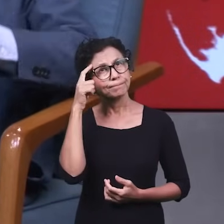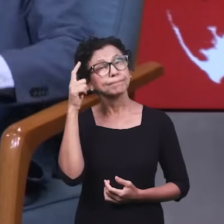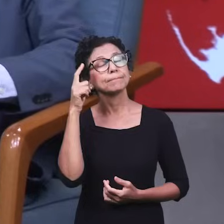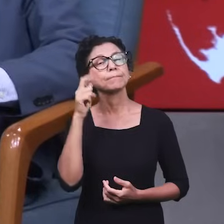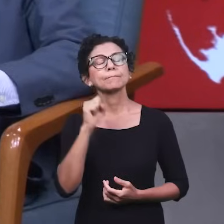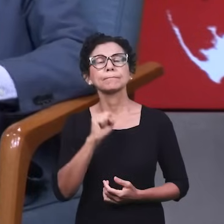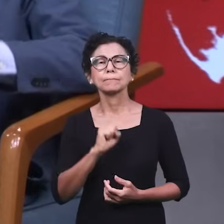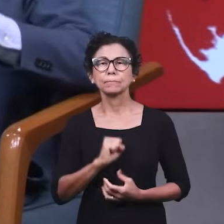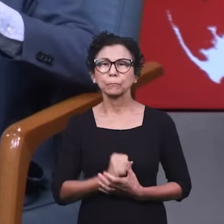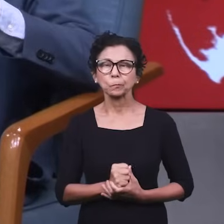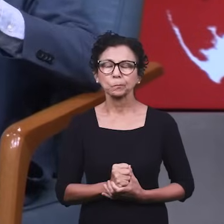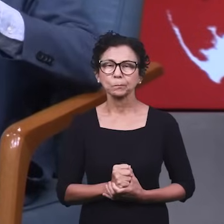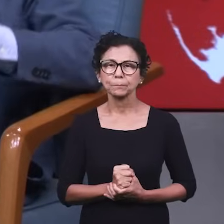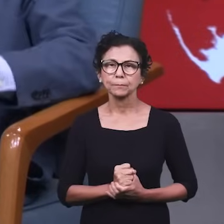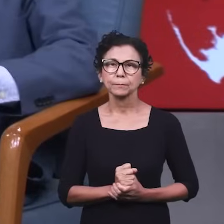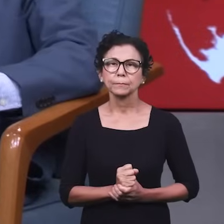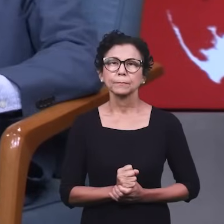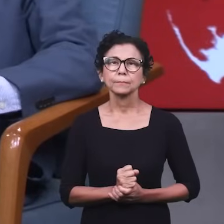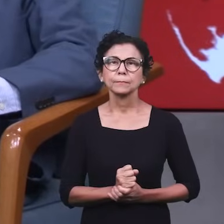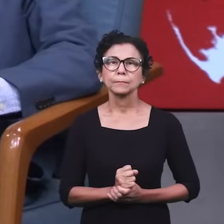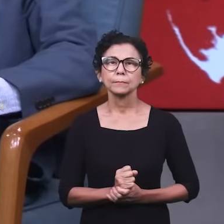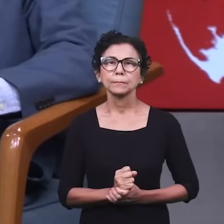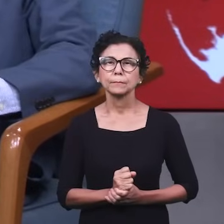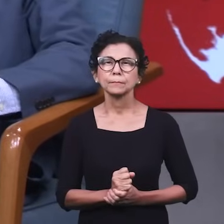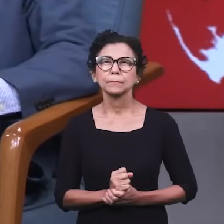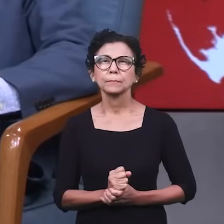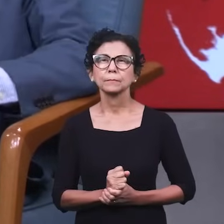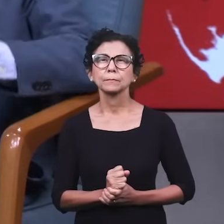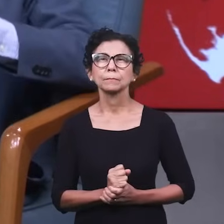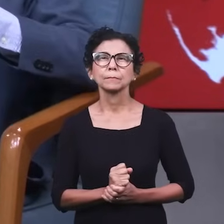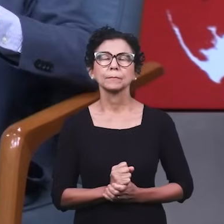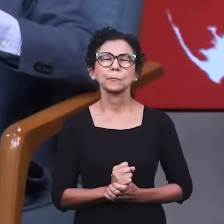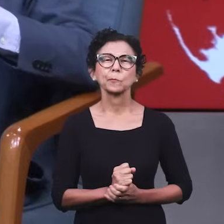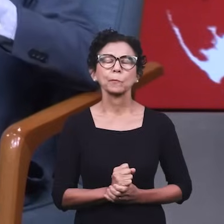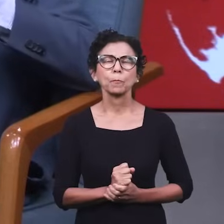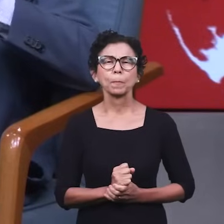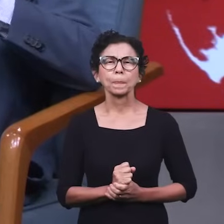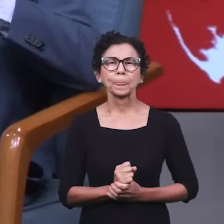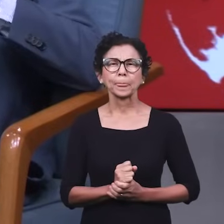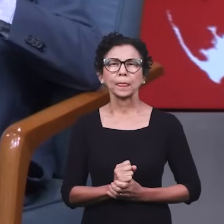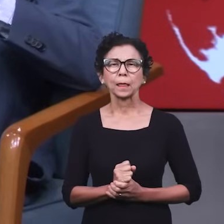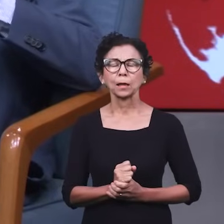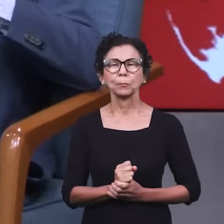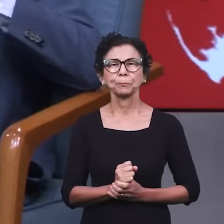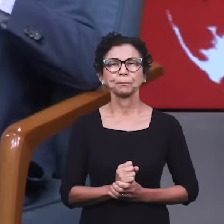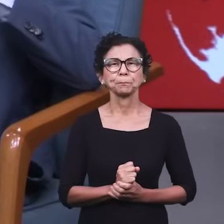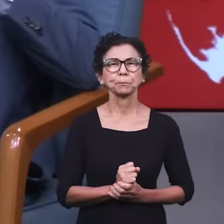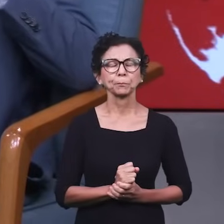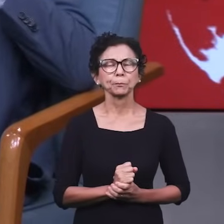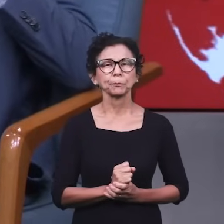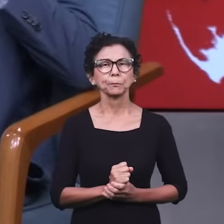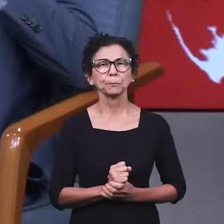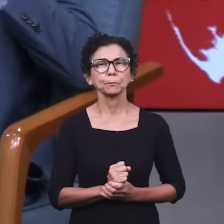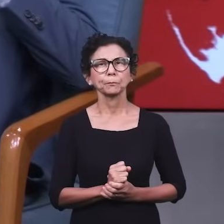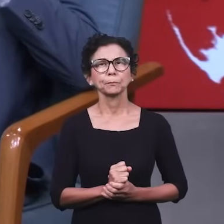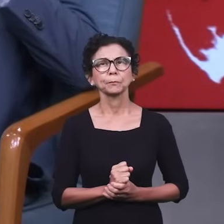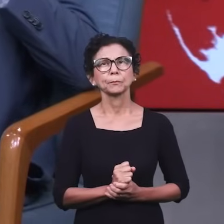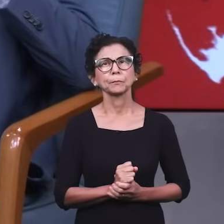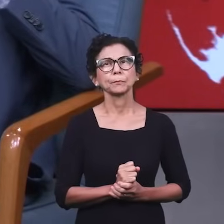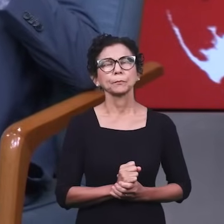lembro como se fosse hoje, uma delas foi, nós fazíamos na sexta-feira